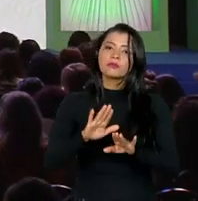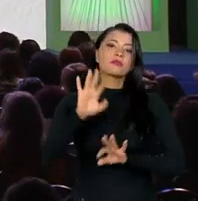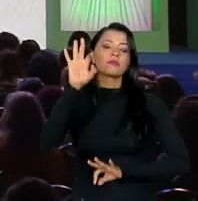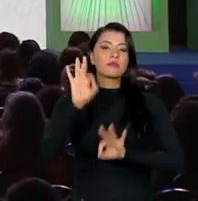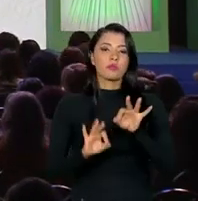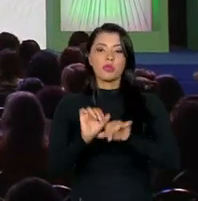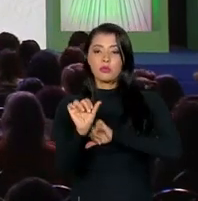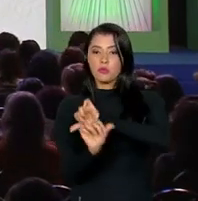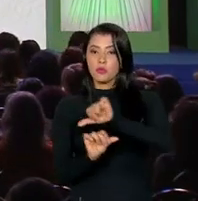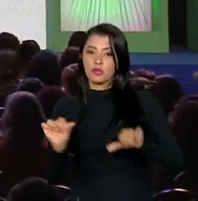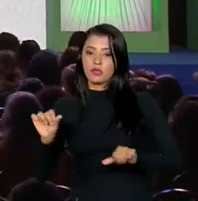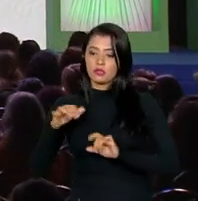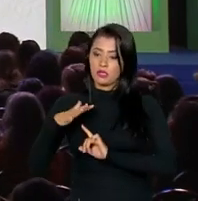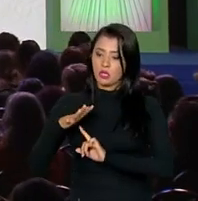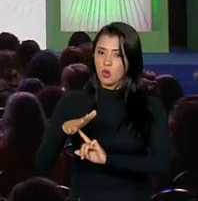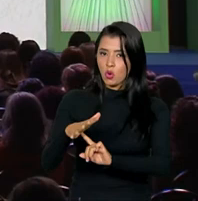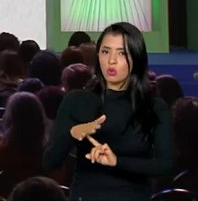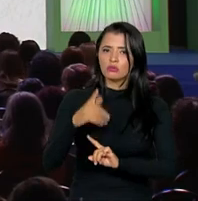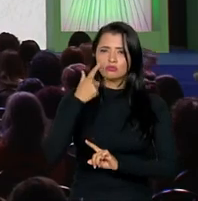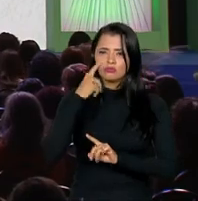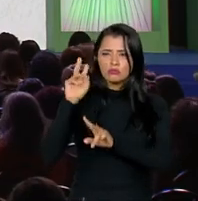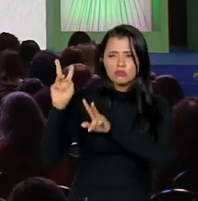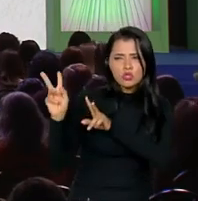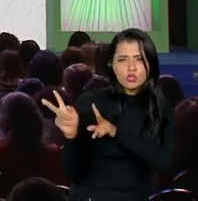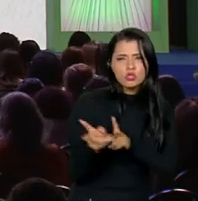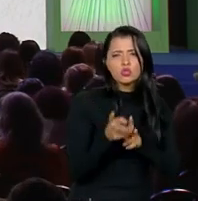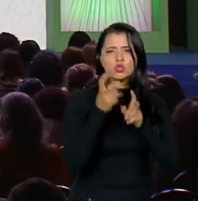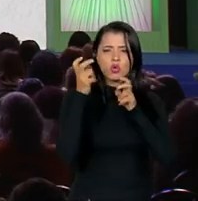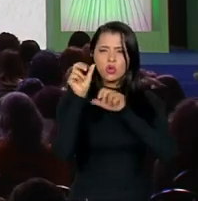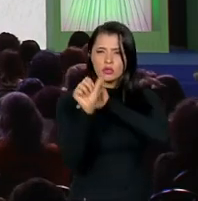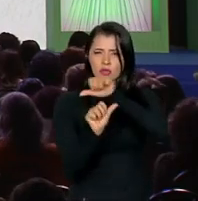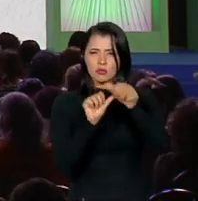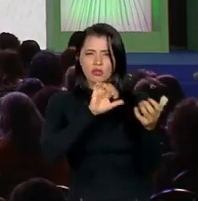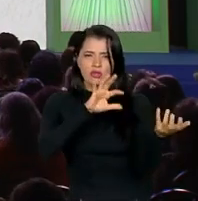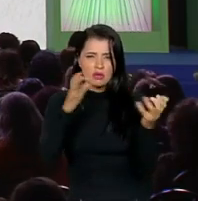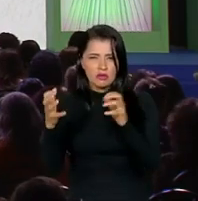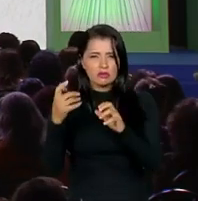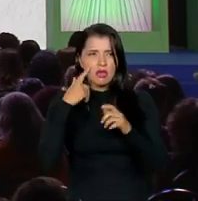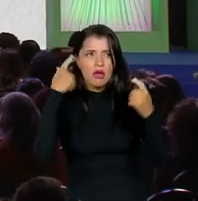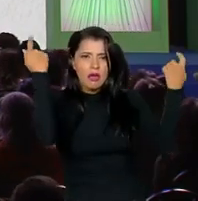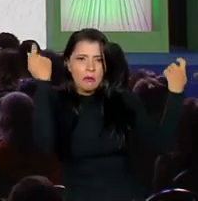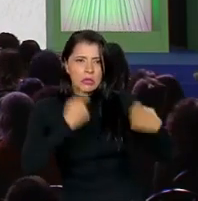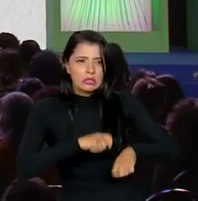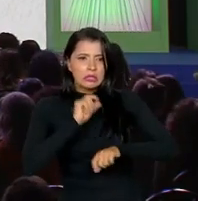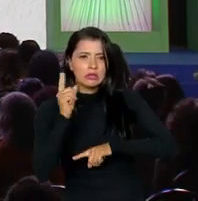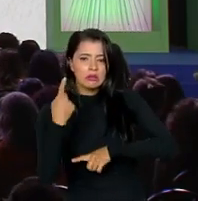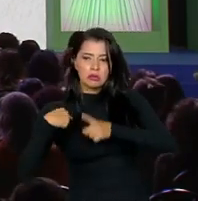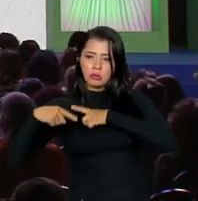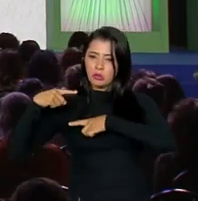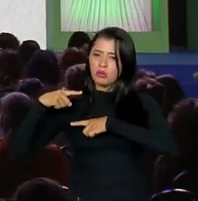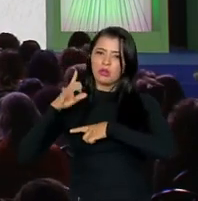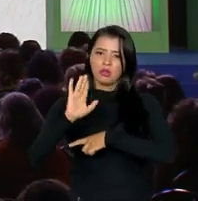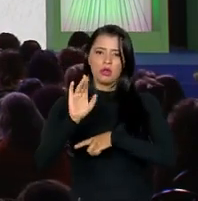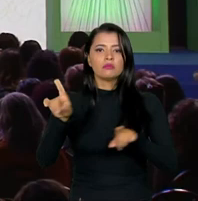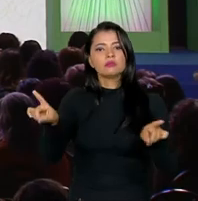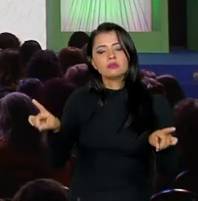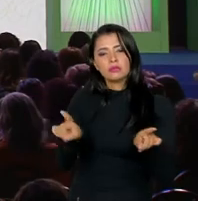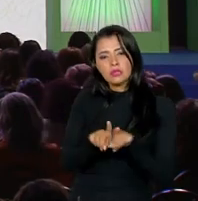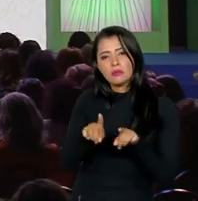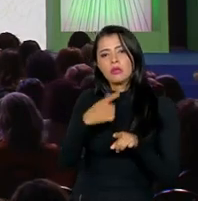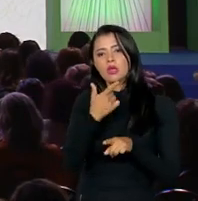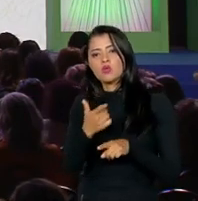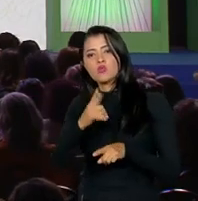transformação ecológica não vê somente as mudanças climáticas como uma necessidade de reversão, mas também como